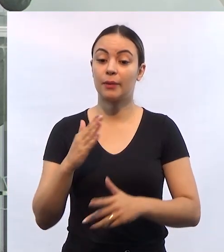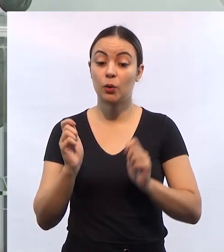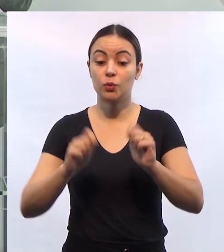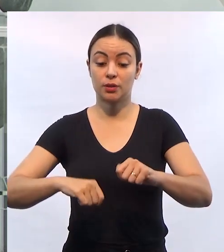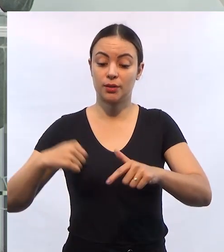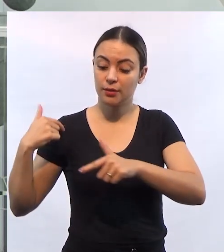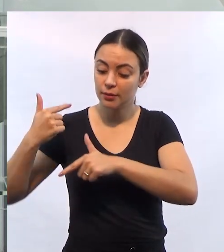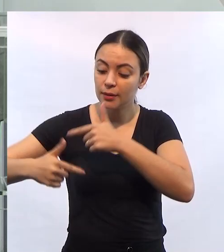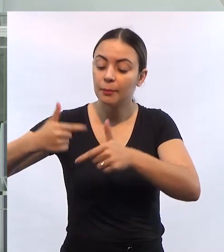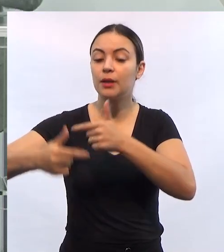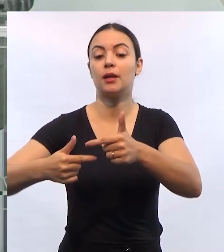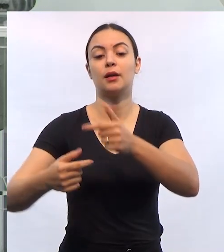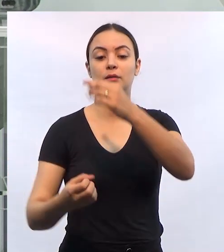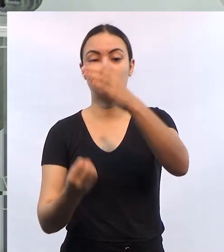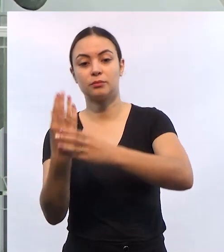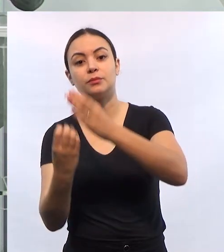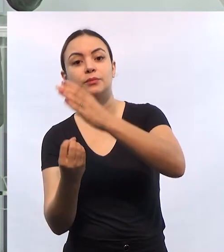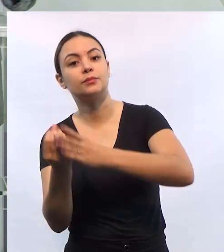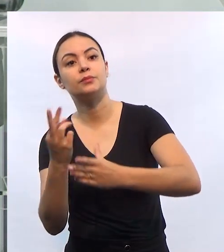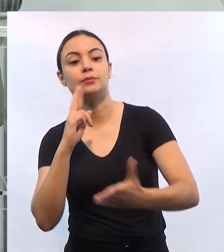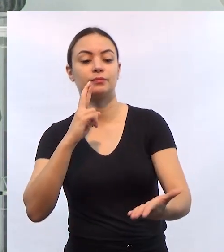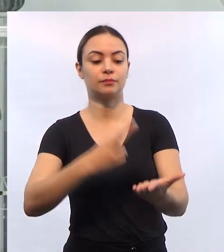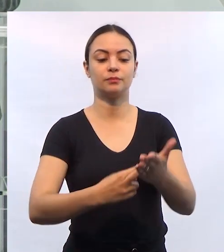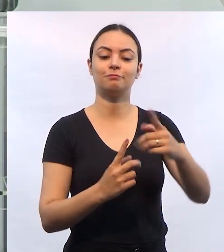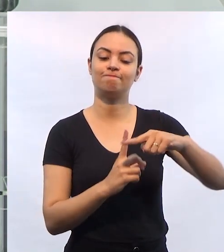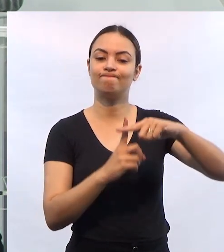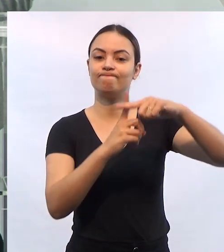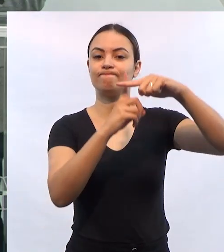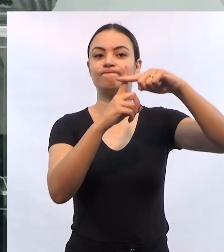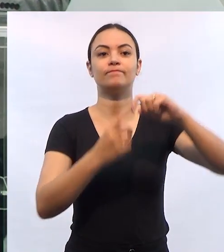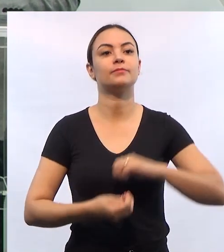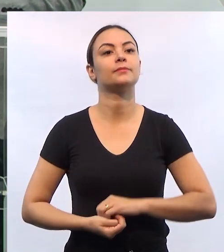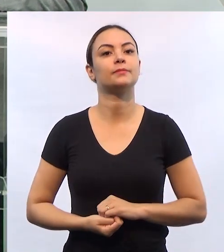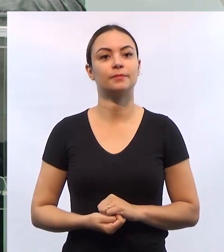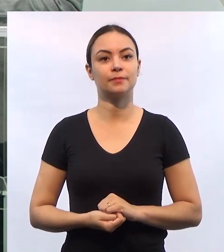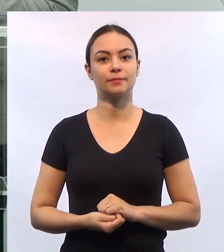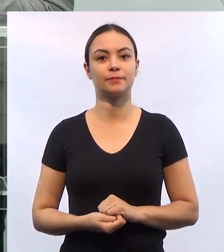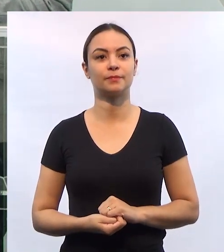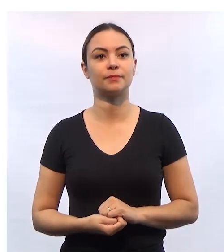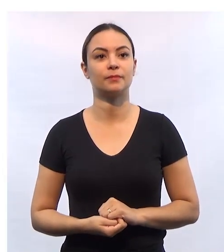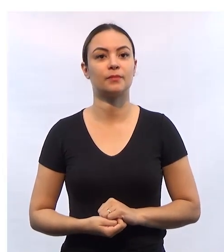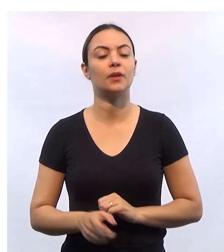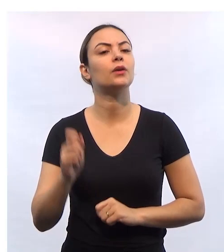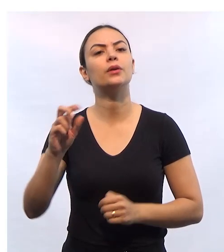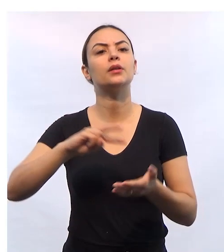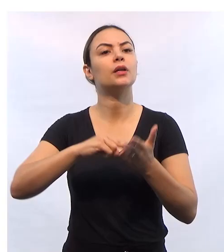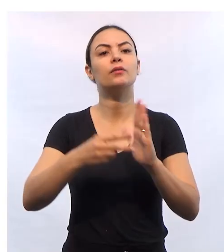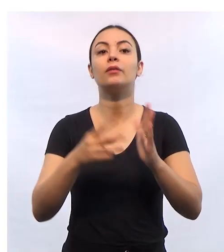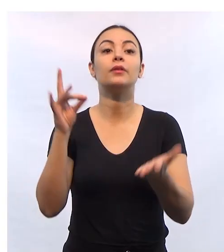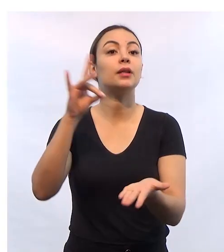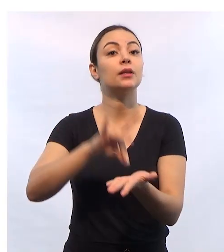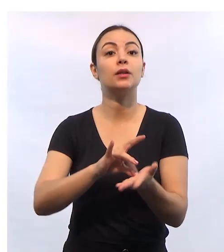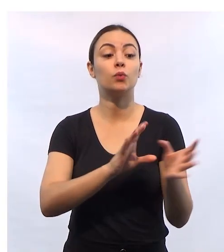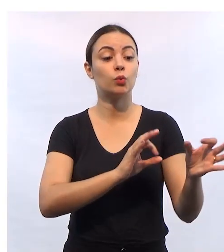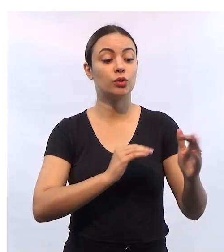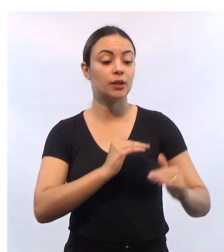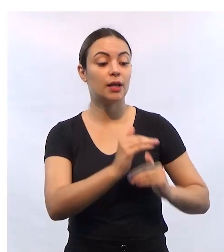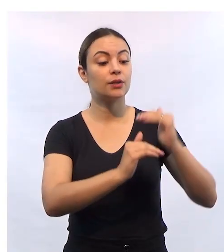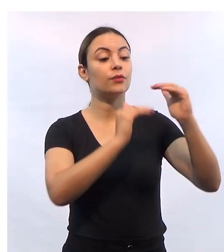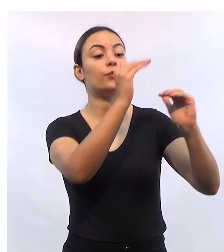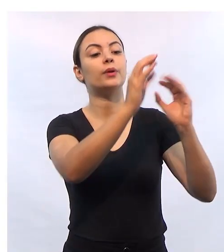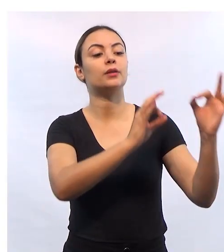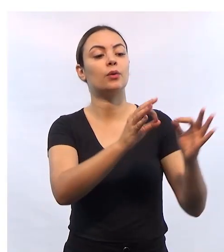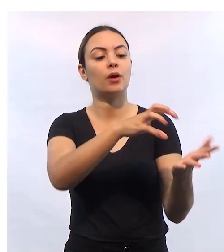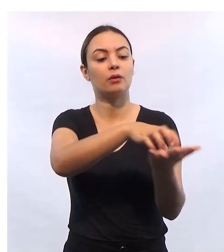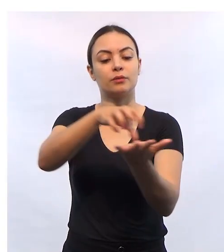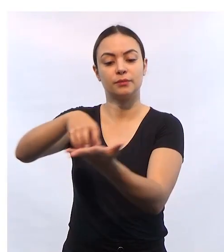Se sente-se bem, produz muito mais, traz muito mais resultados. Olha aqui, ó. E o que de fato é o